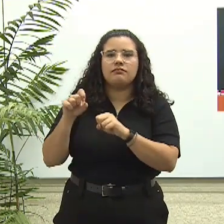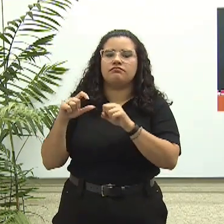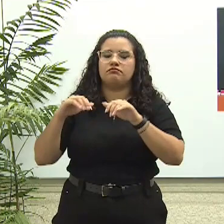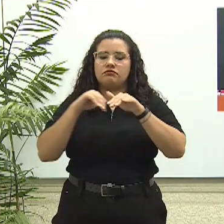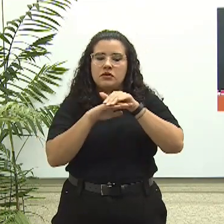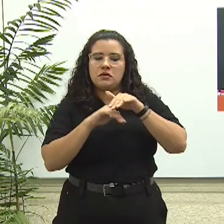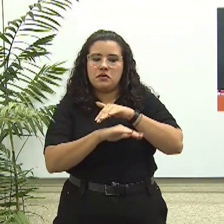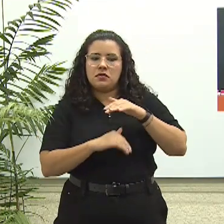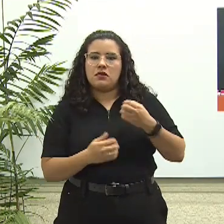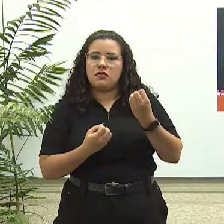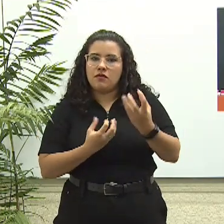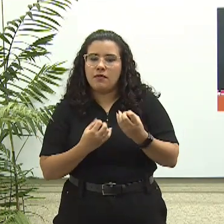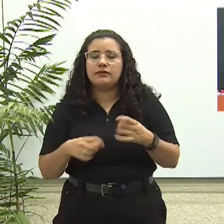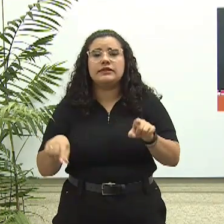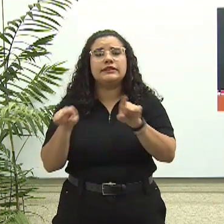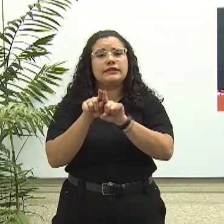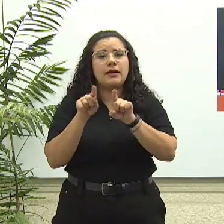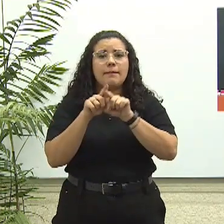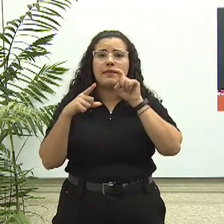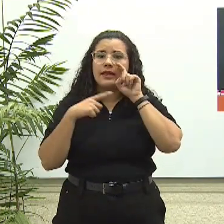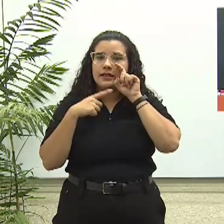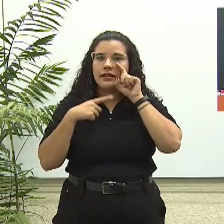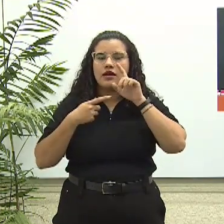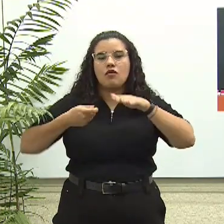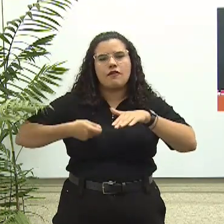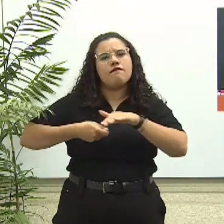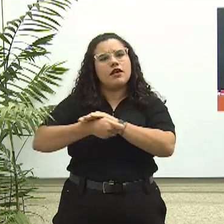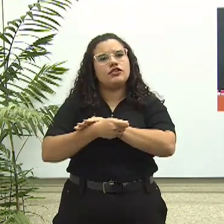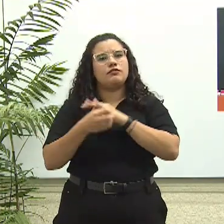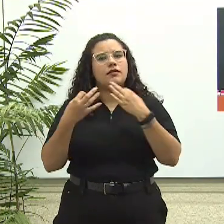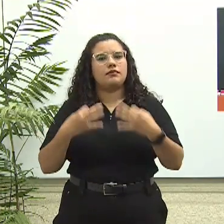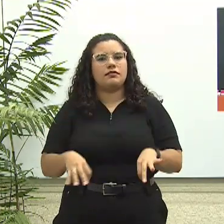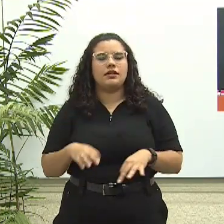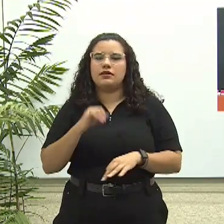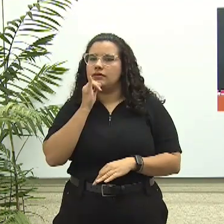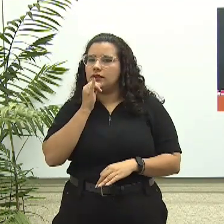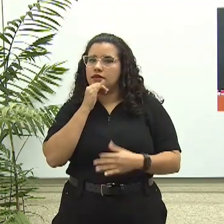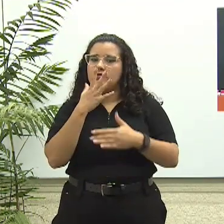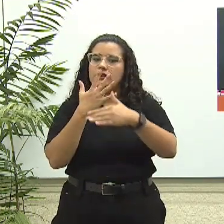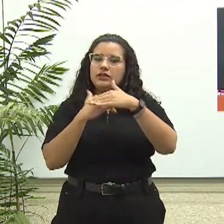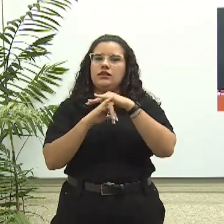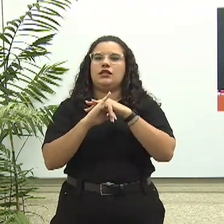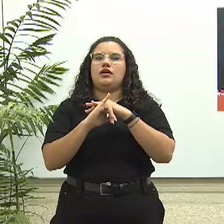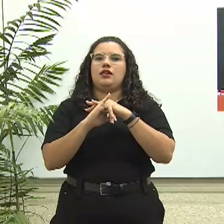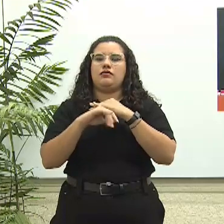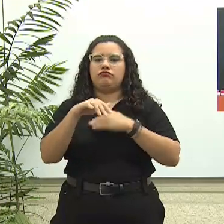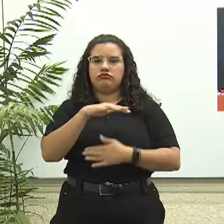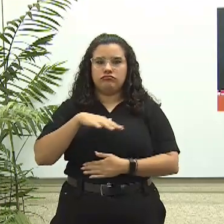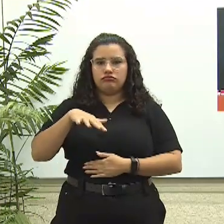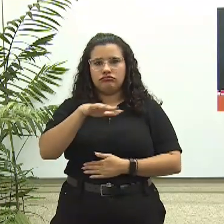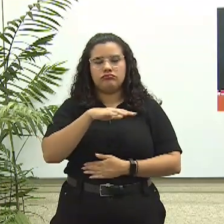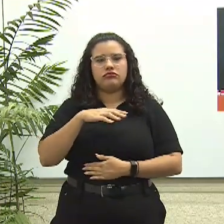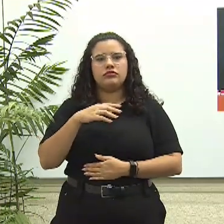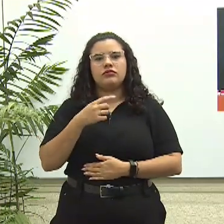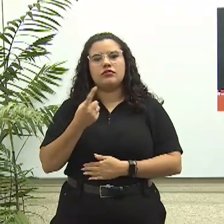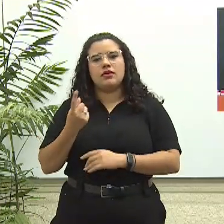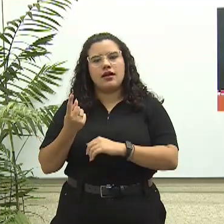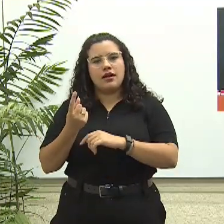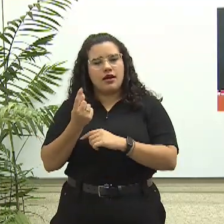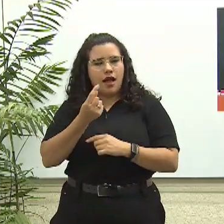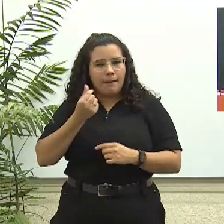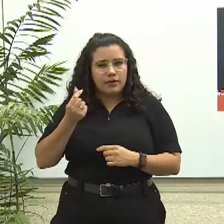dados e também tem tem a questão dos investimentos mesmo quer dizer as startups né os Fundos capitalistas